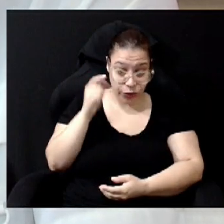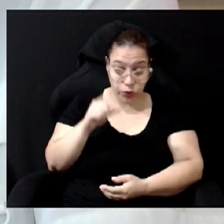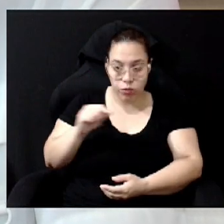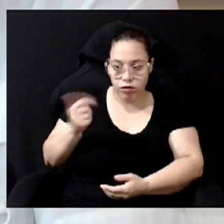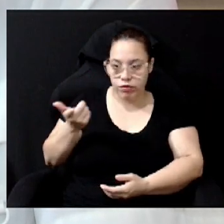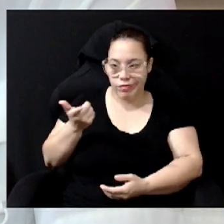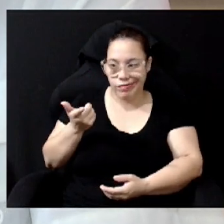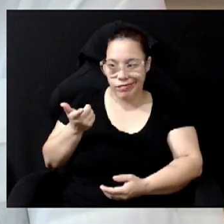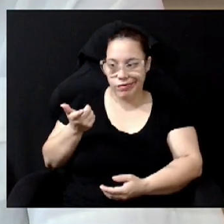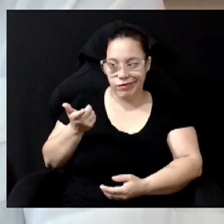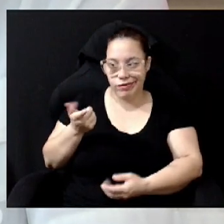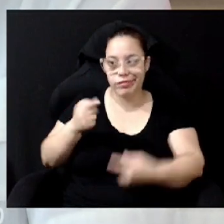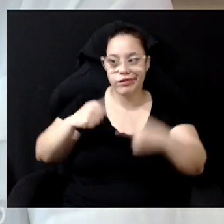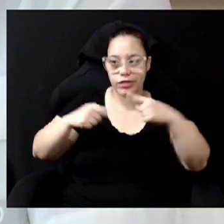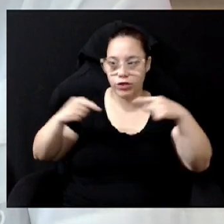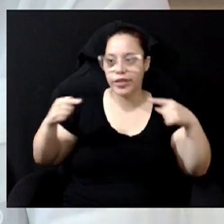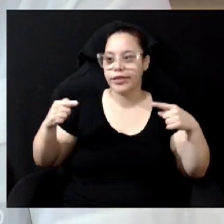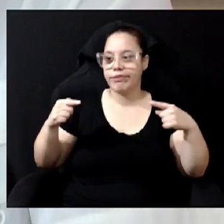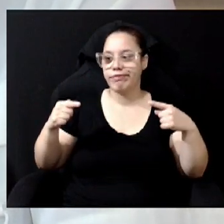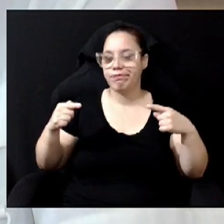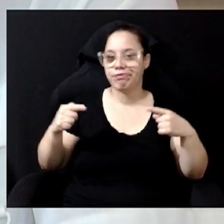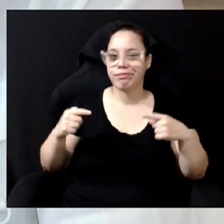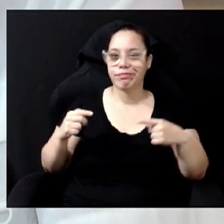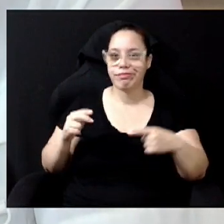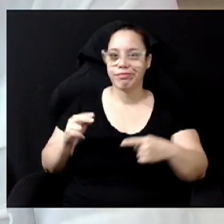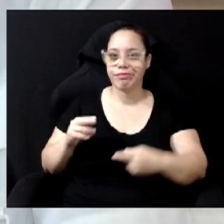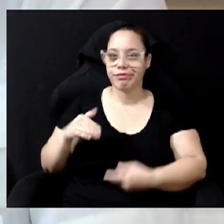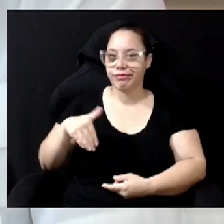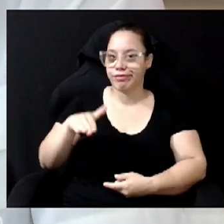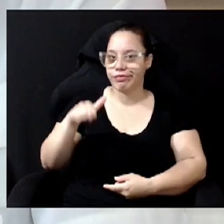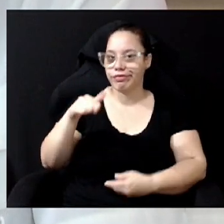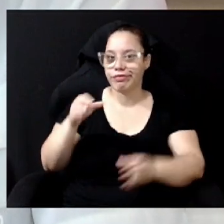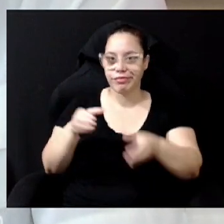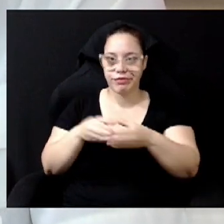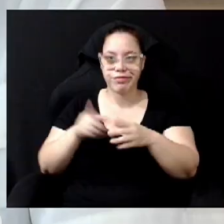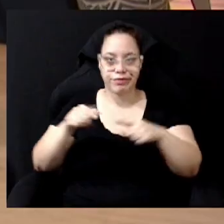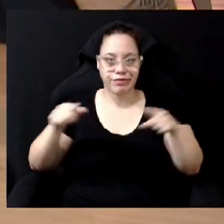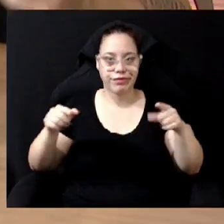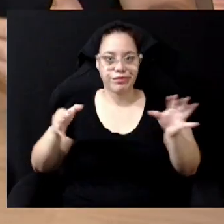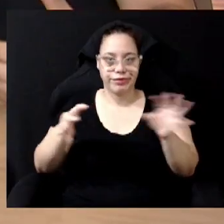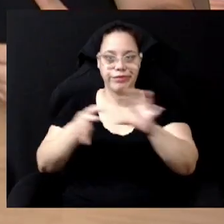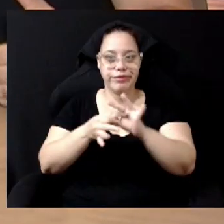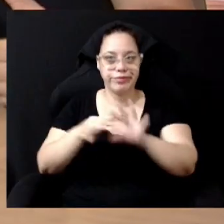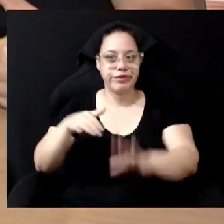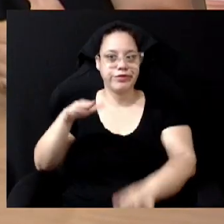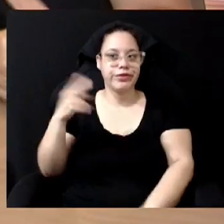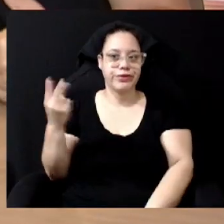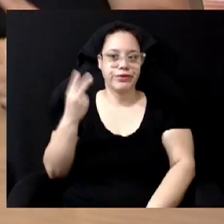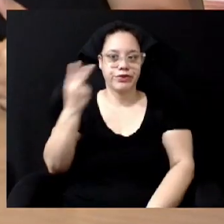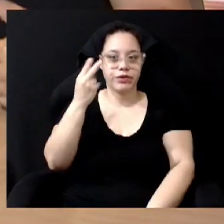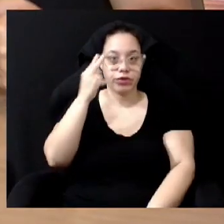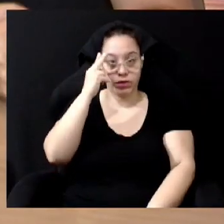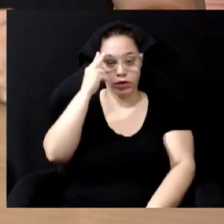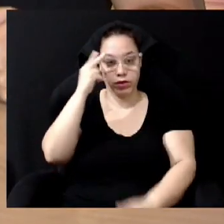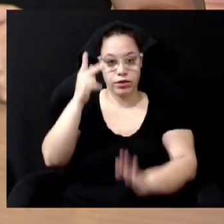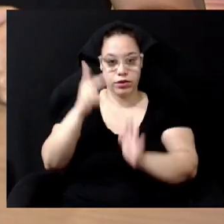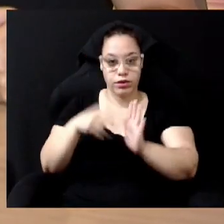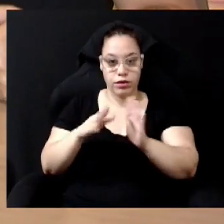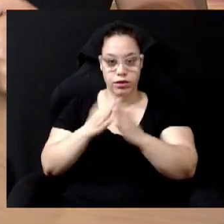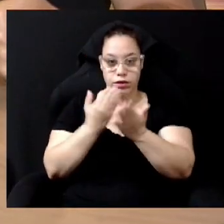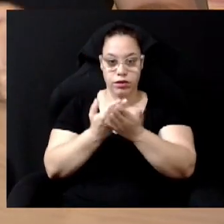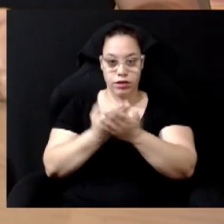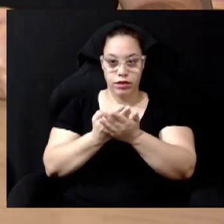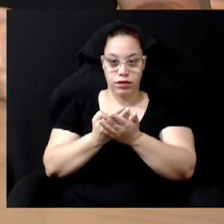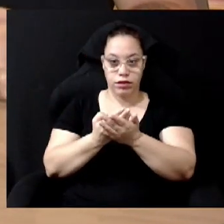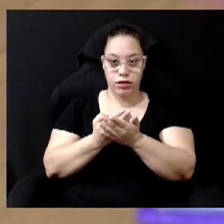diversidade. Então, quanto mais pessoas diversas assim na equipe, acho que agrega mais esse valor. Esse dono de uma escola de educação corporativa